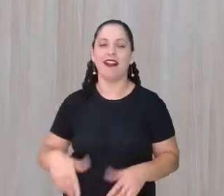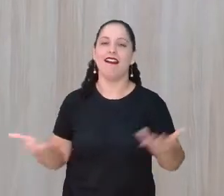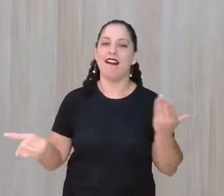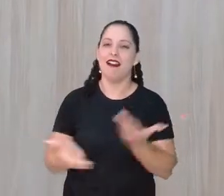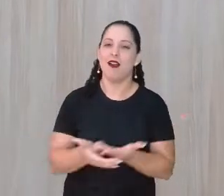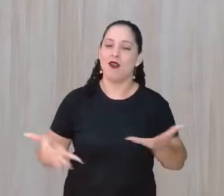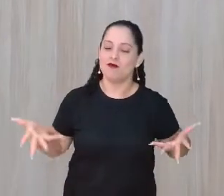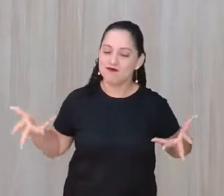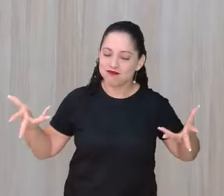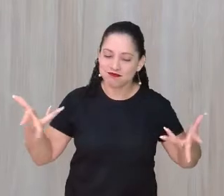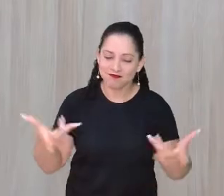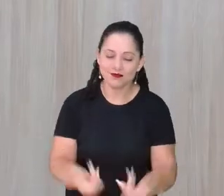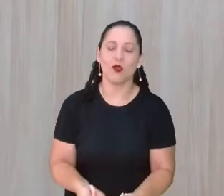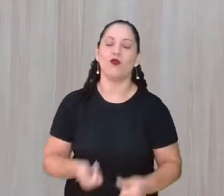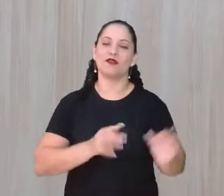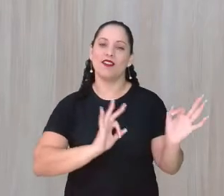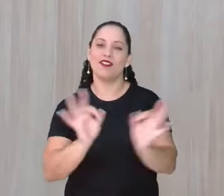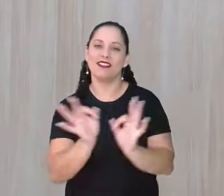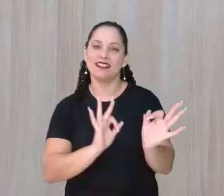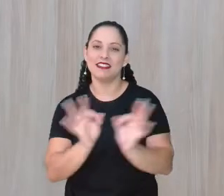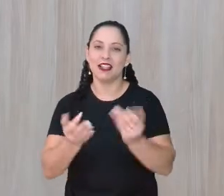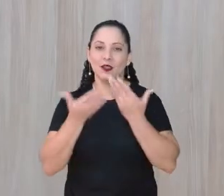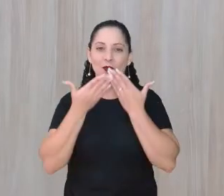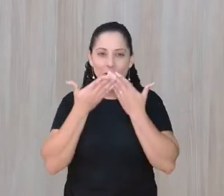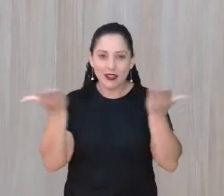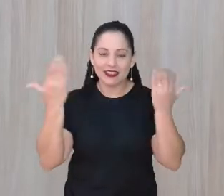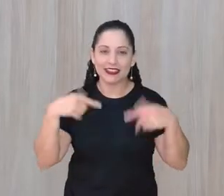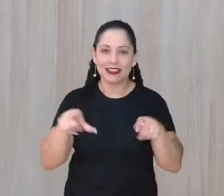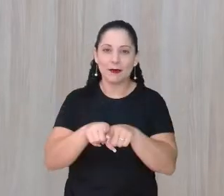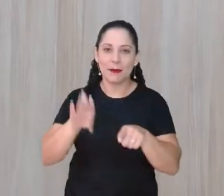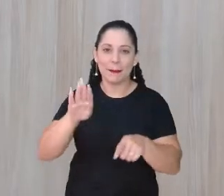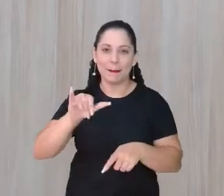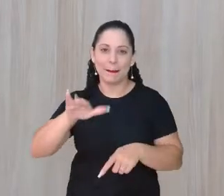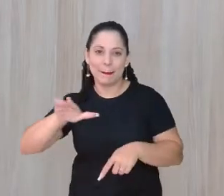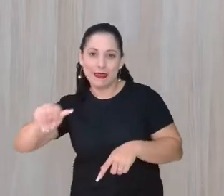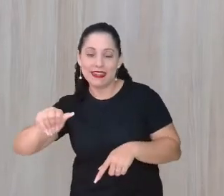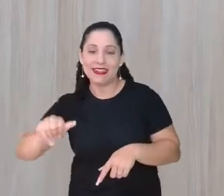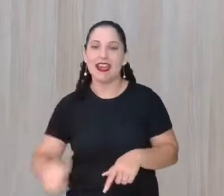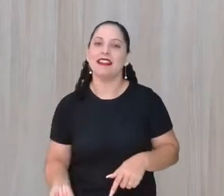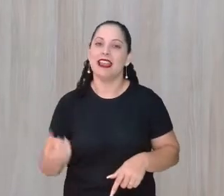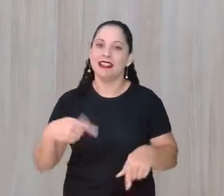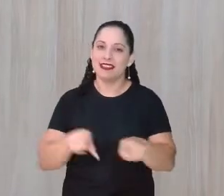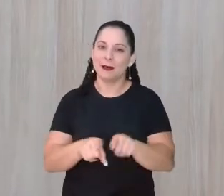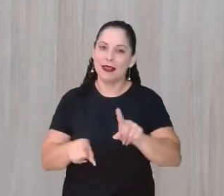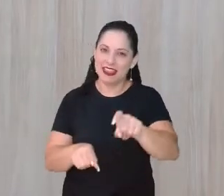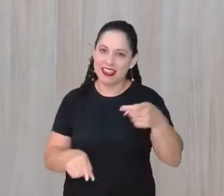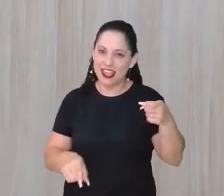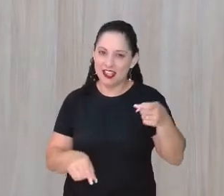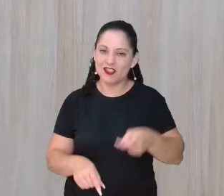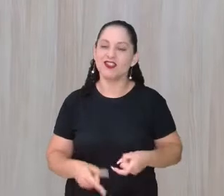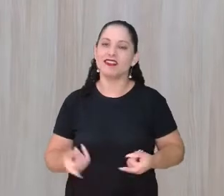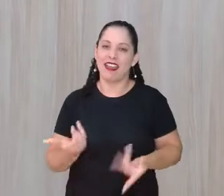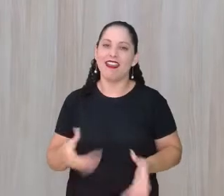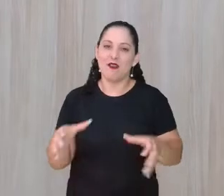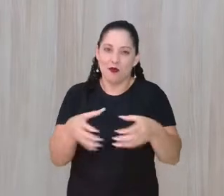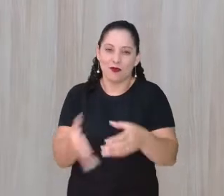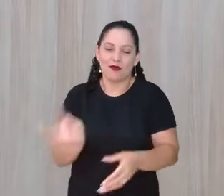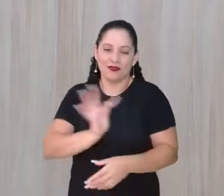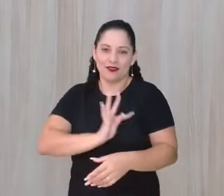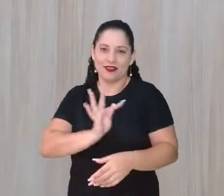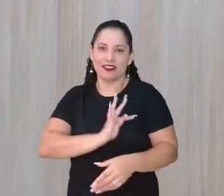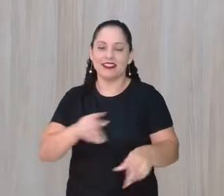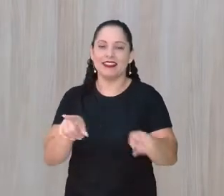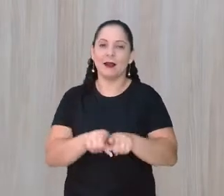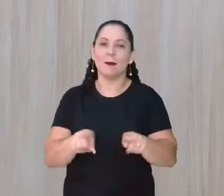bonita, bem produzida. Quero mandar um beijo também para a Bia aqui, ó. Nossa produtora também aí, que nos acompanhou,